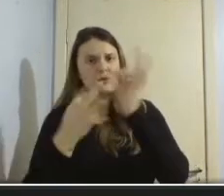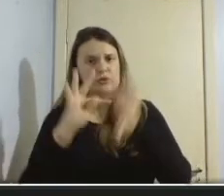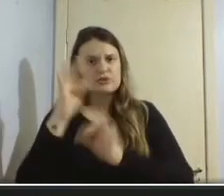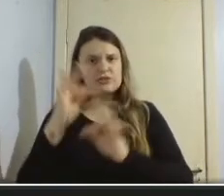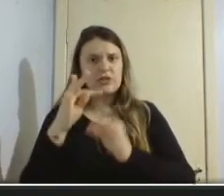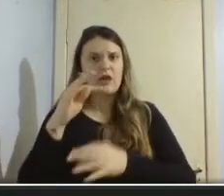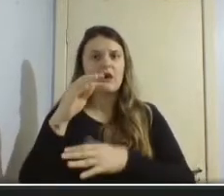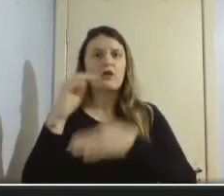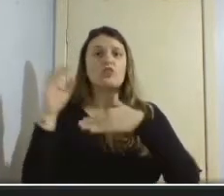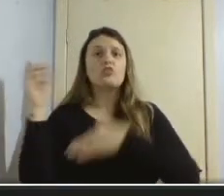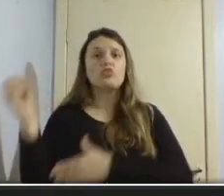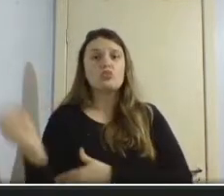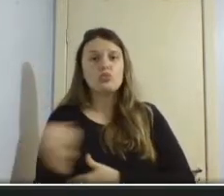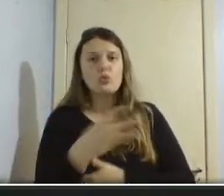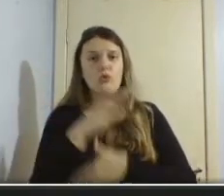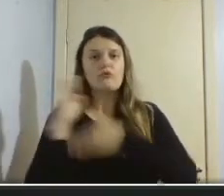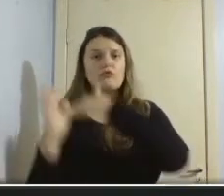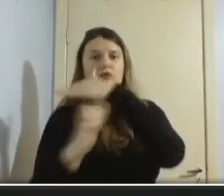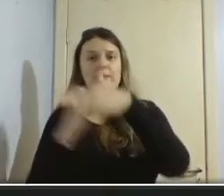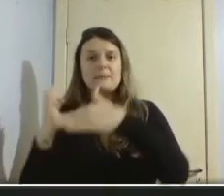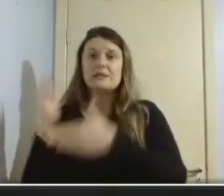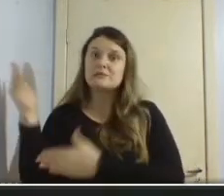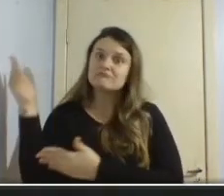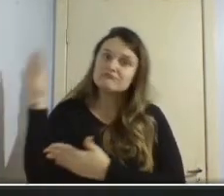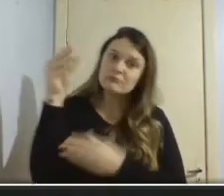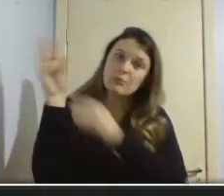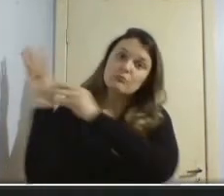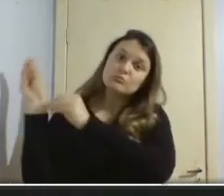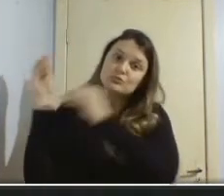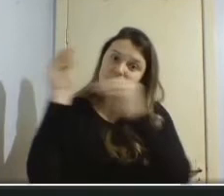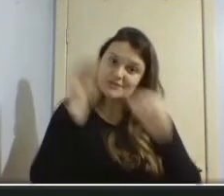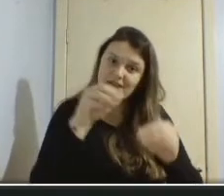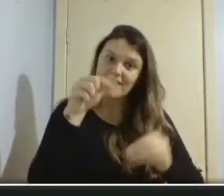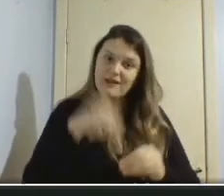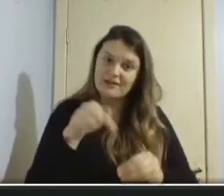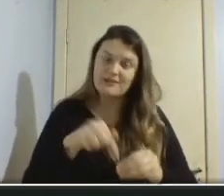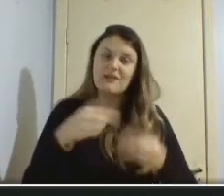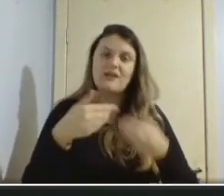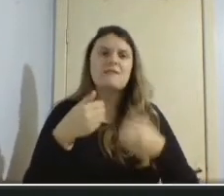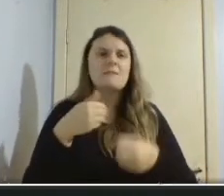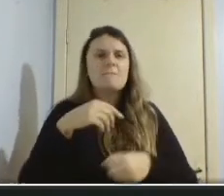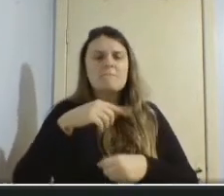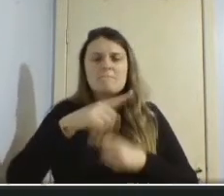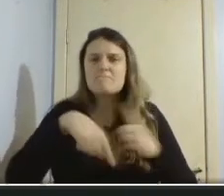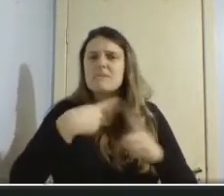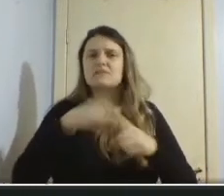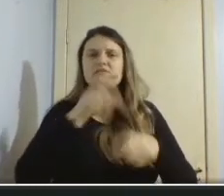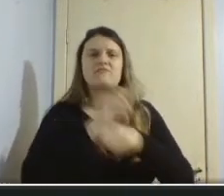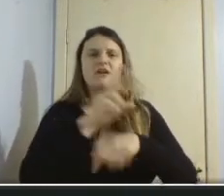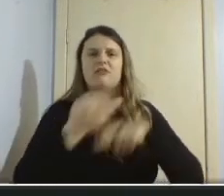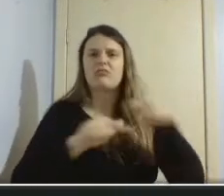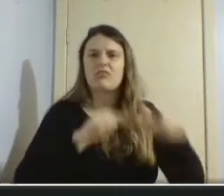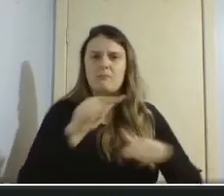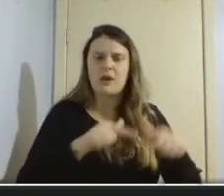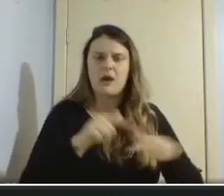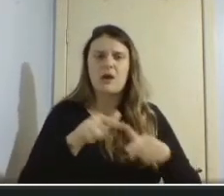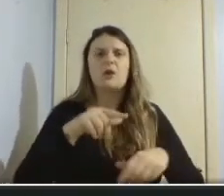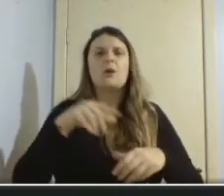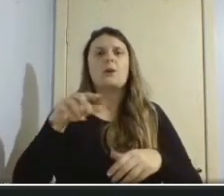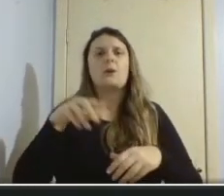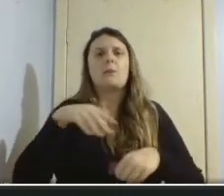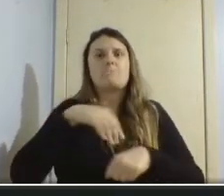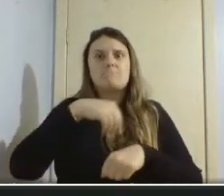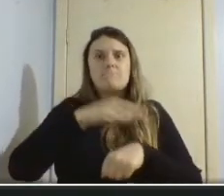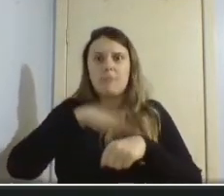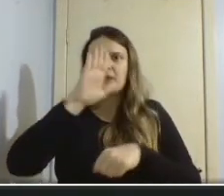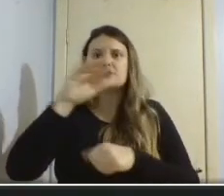emprego, gerando, claro, mais impostos e divisas de renda para o município. Pato Branco, é o case que eu trouxe